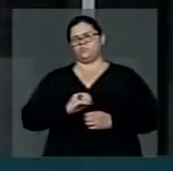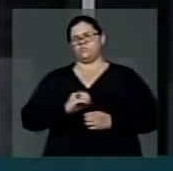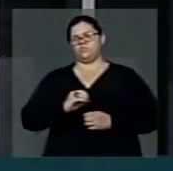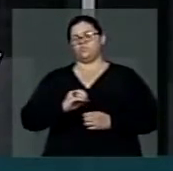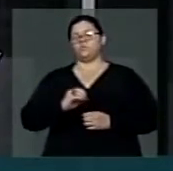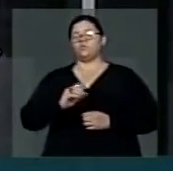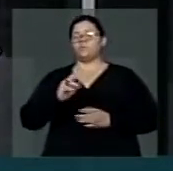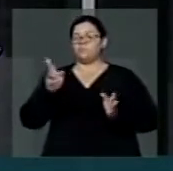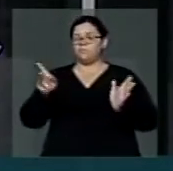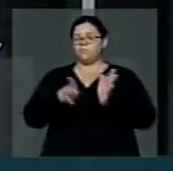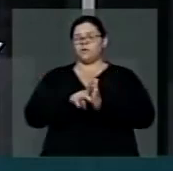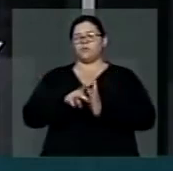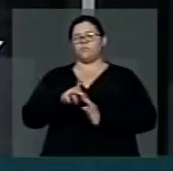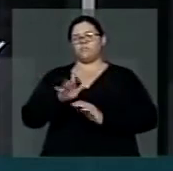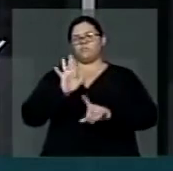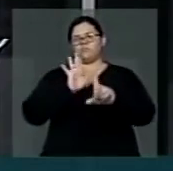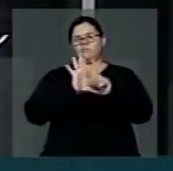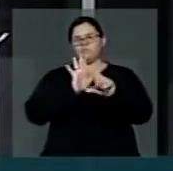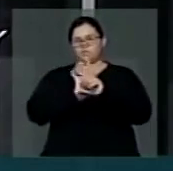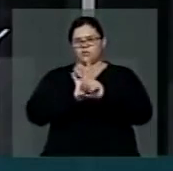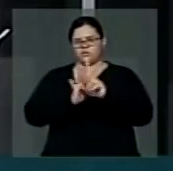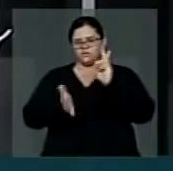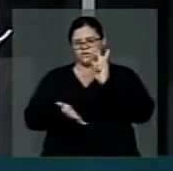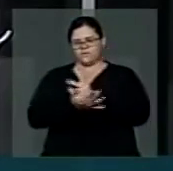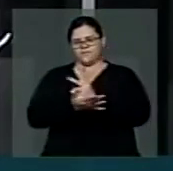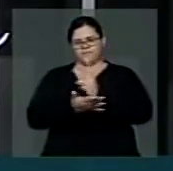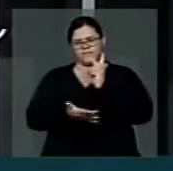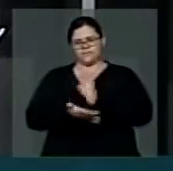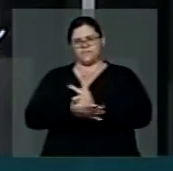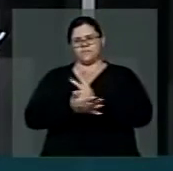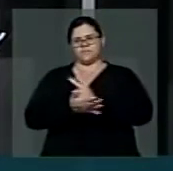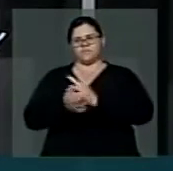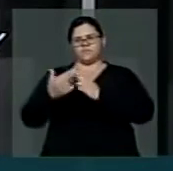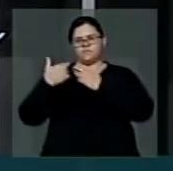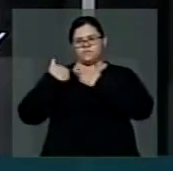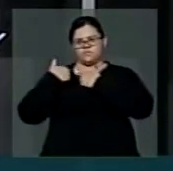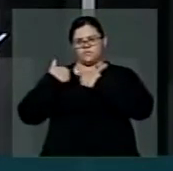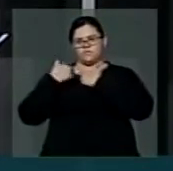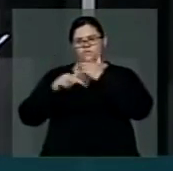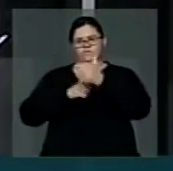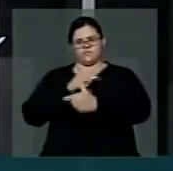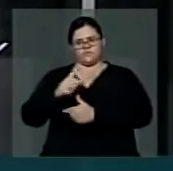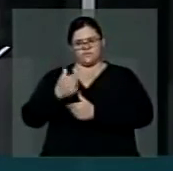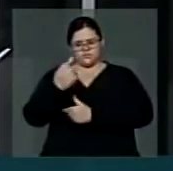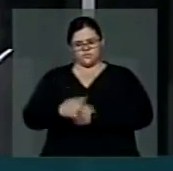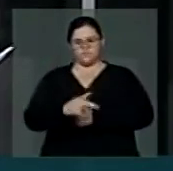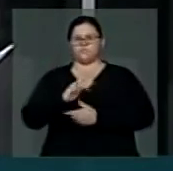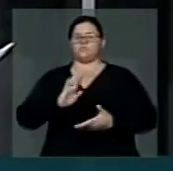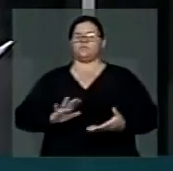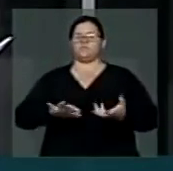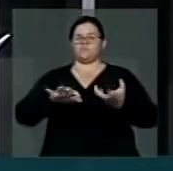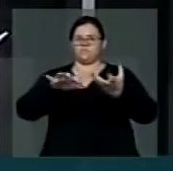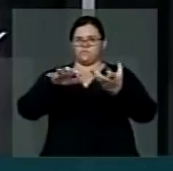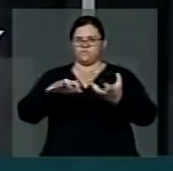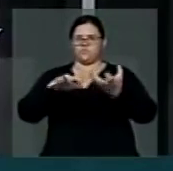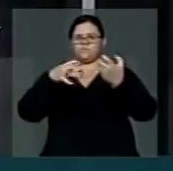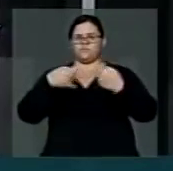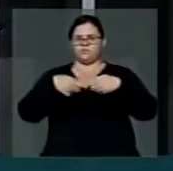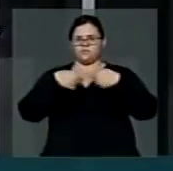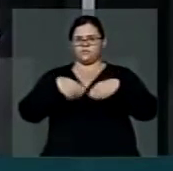própria legitimação permanente das atribuições constitucionais, o Congresso Nacional